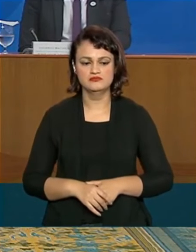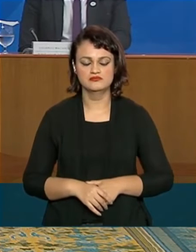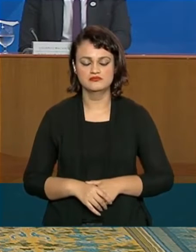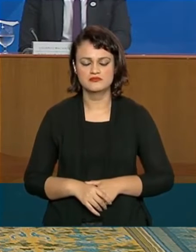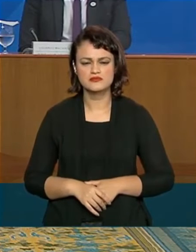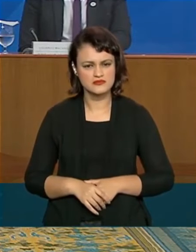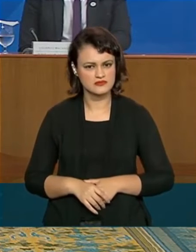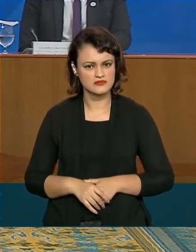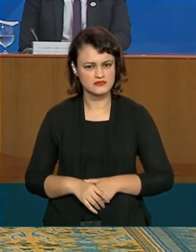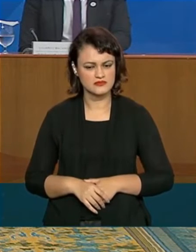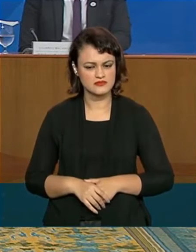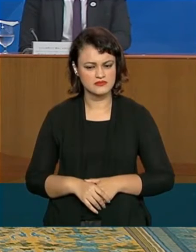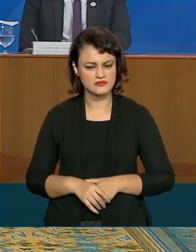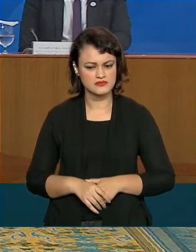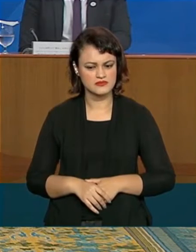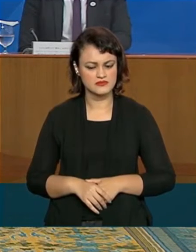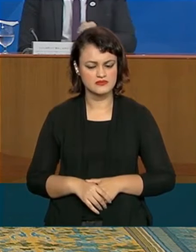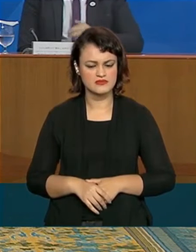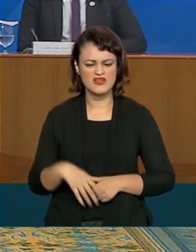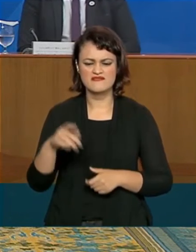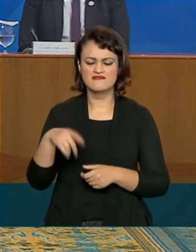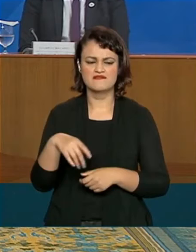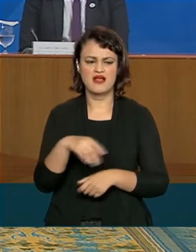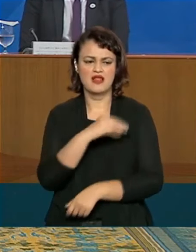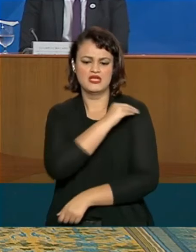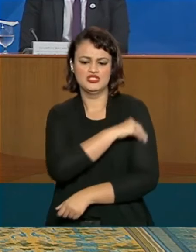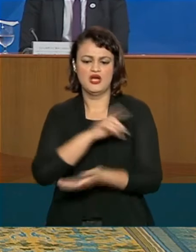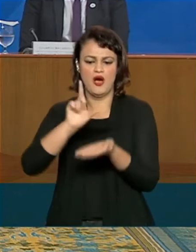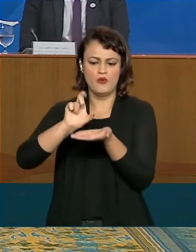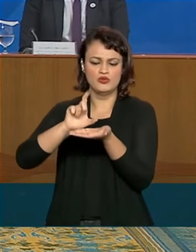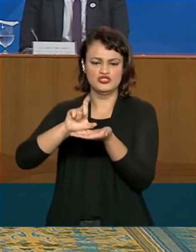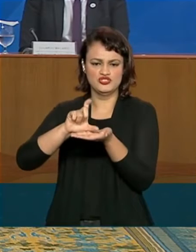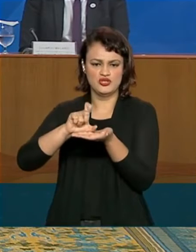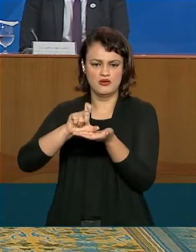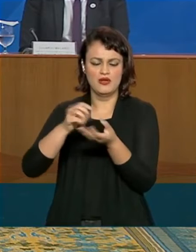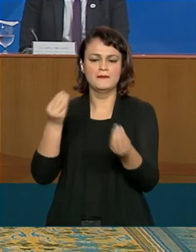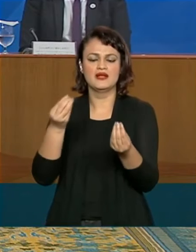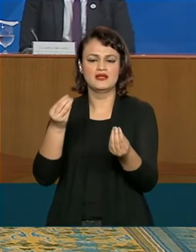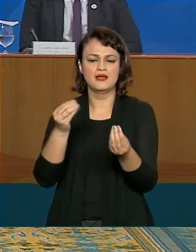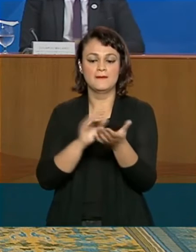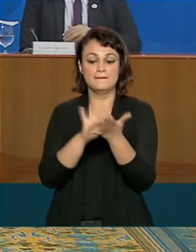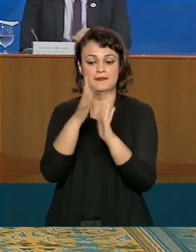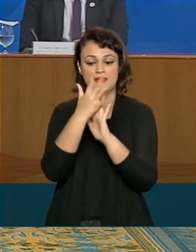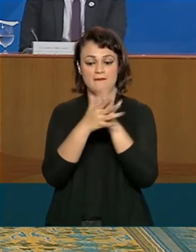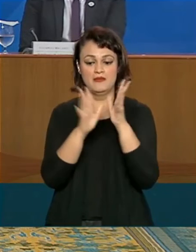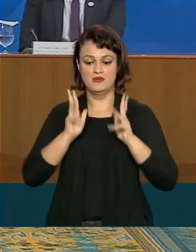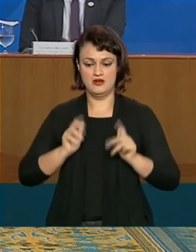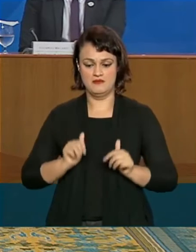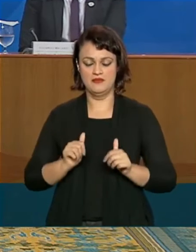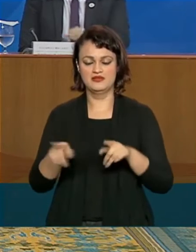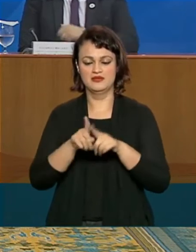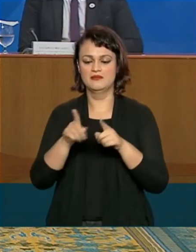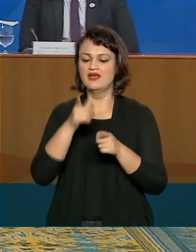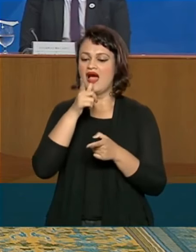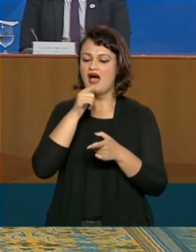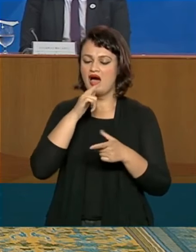exemplo? Ela cita o álcool em gel como uma medida para a limpeza das mãos, assim como o uso da água e